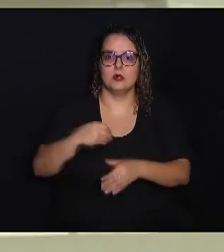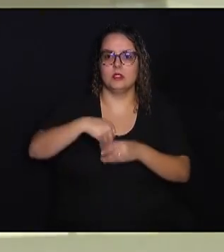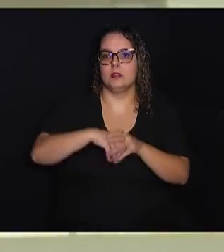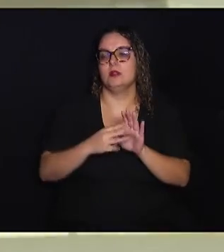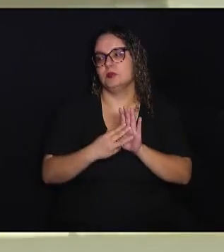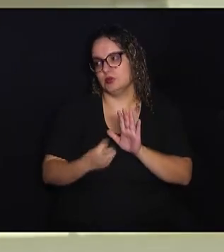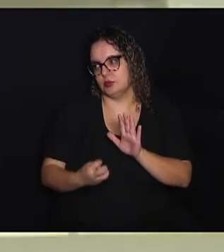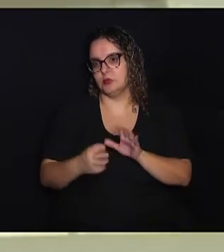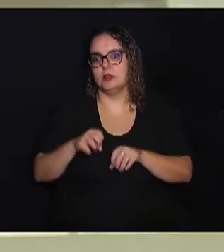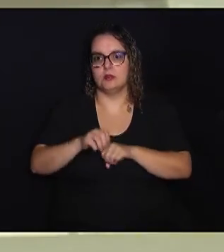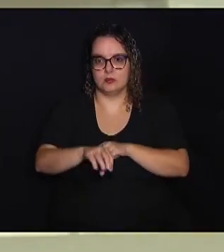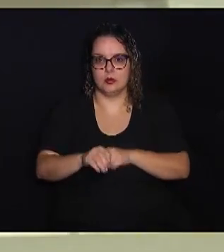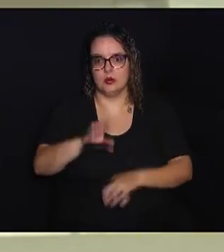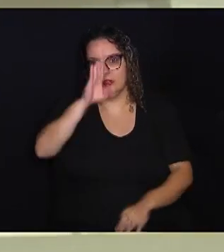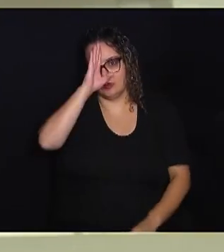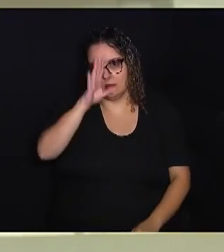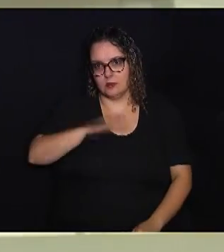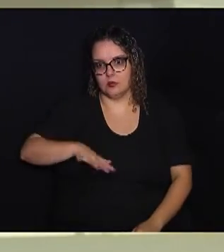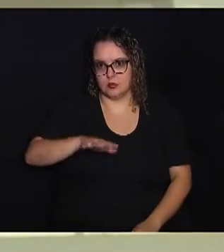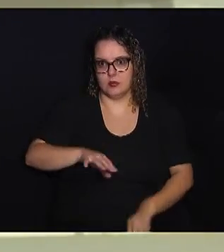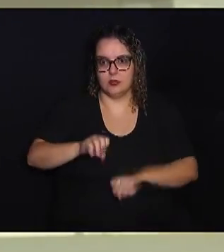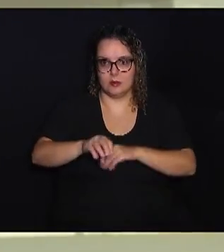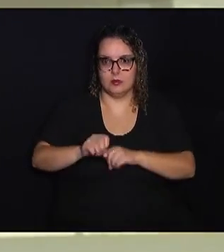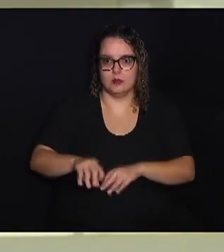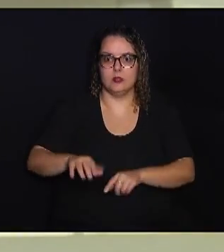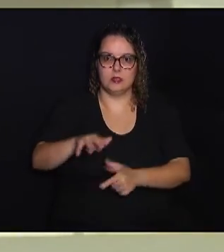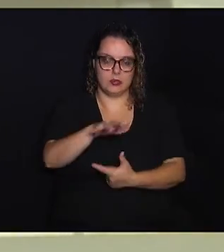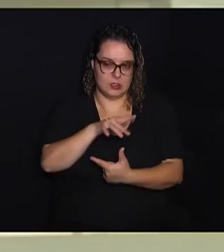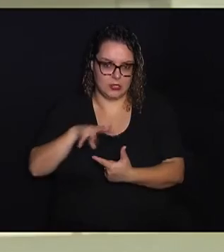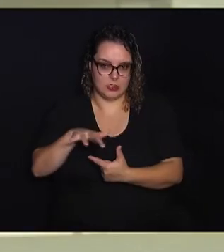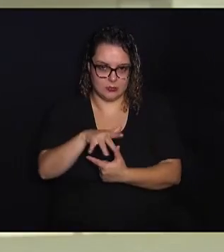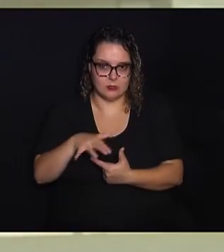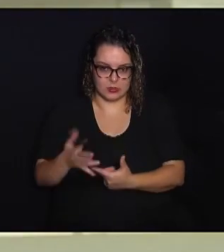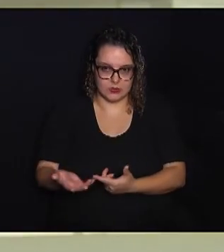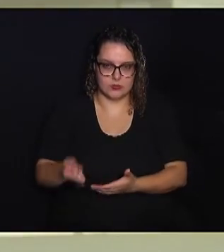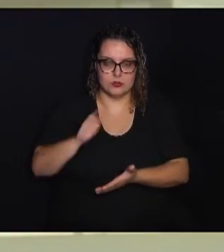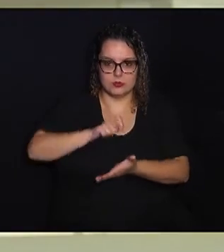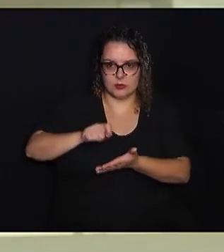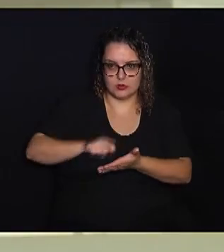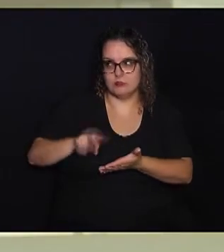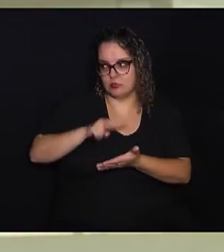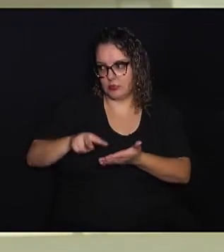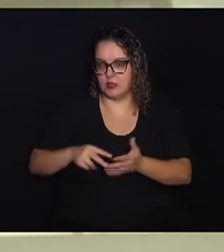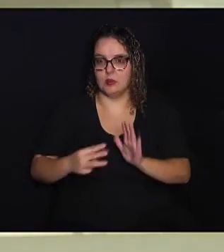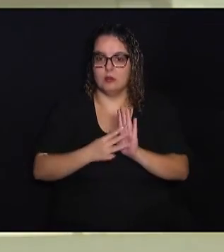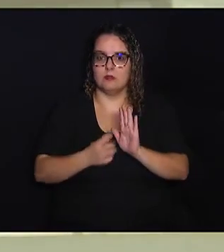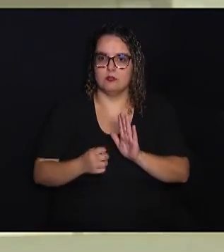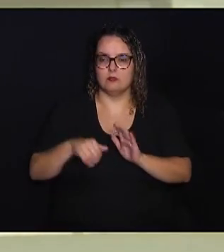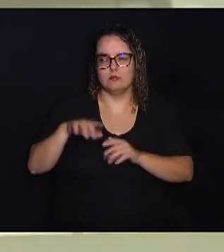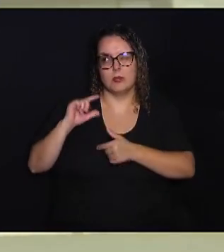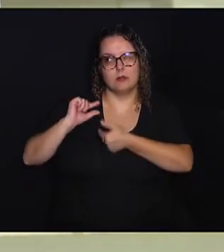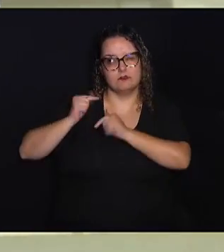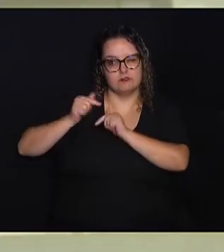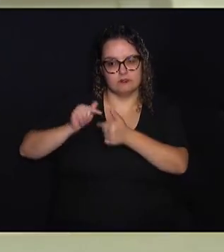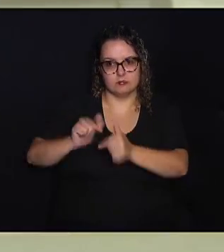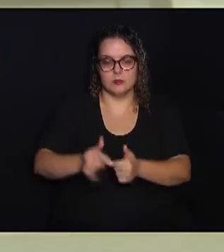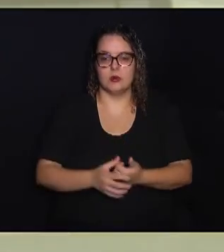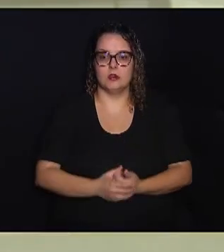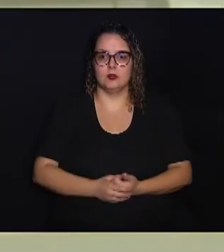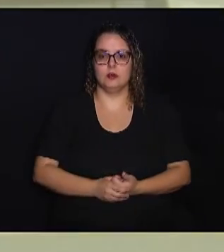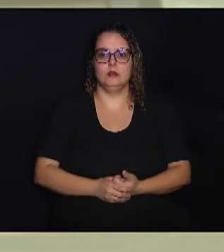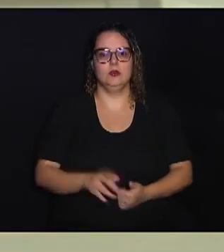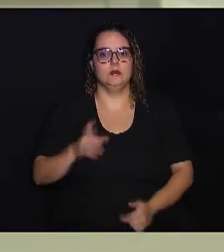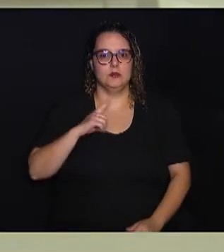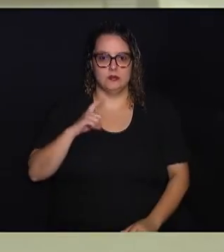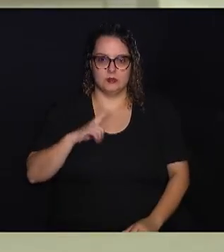metodologia educacional, principalmente na área de alfabetização e letramento, que nos traziam uma metodologia mais tradicional. Nós